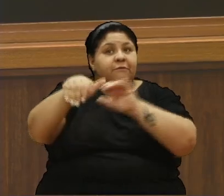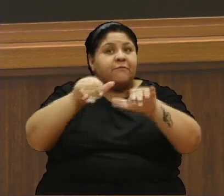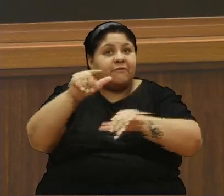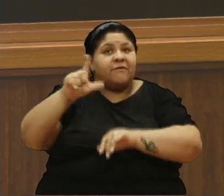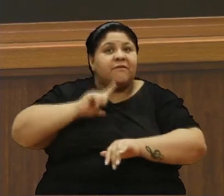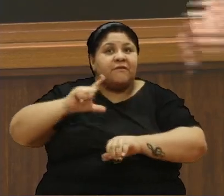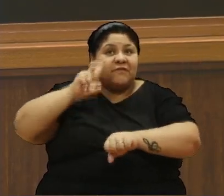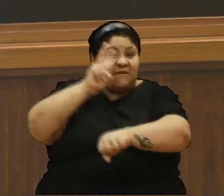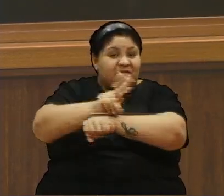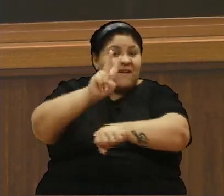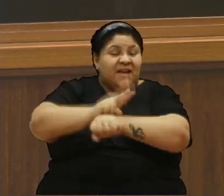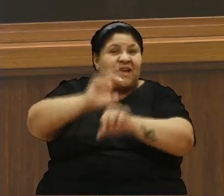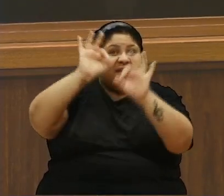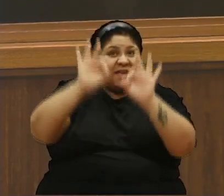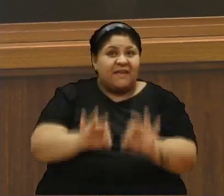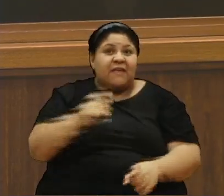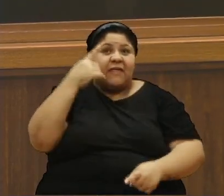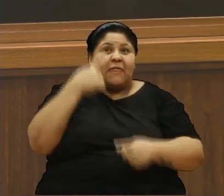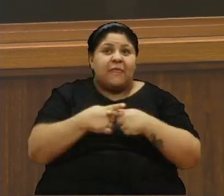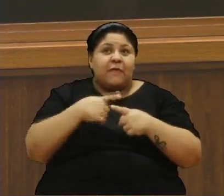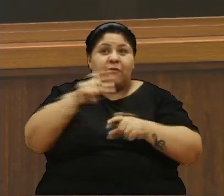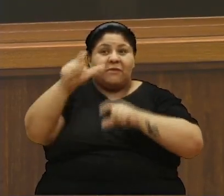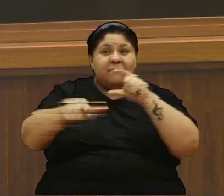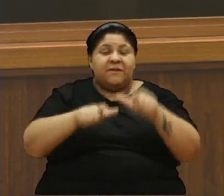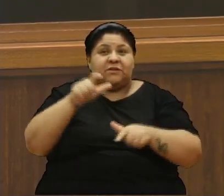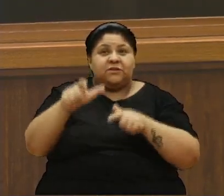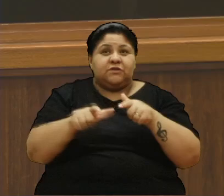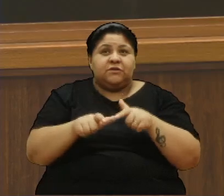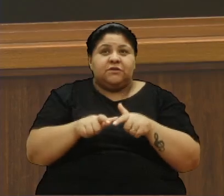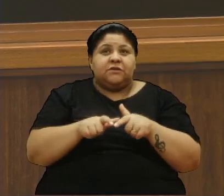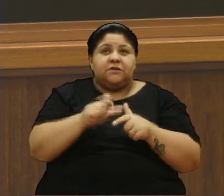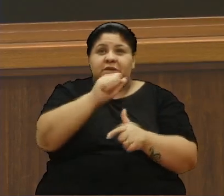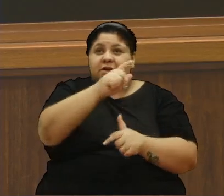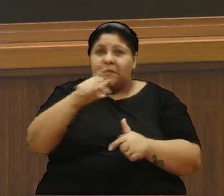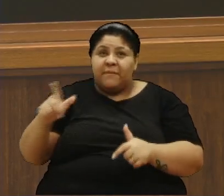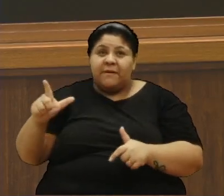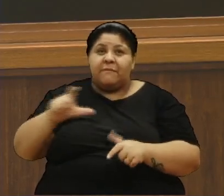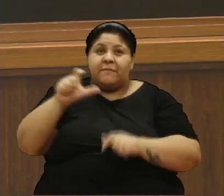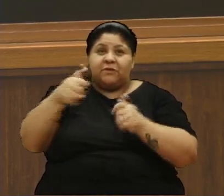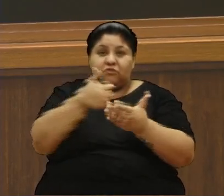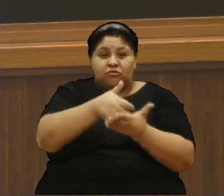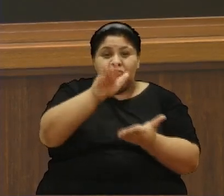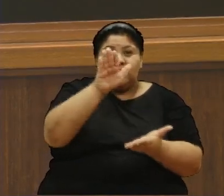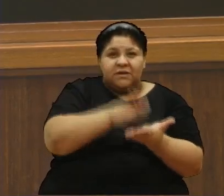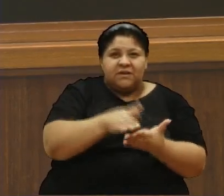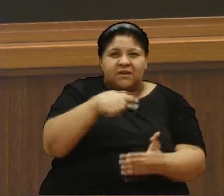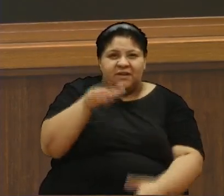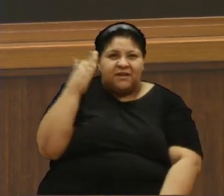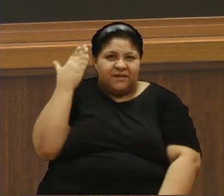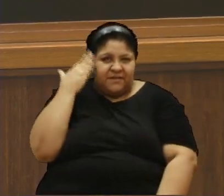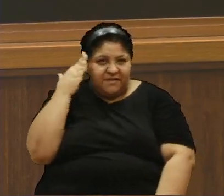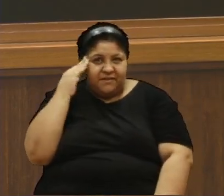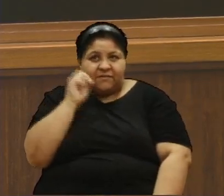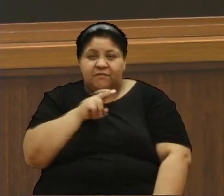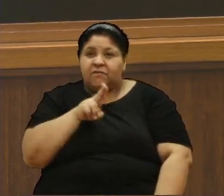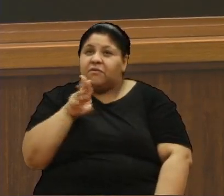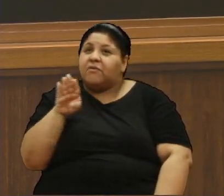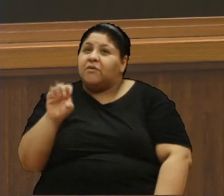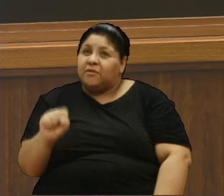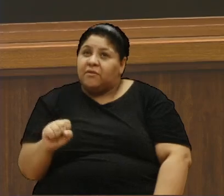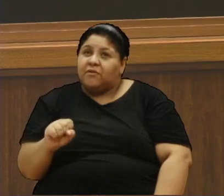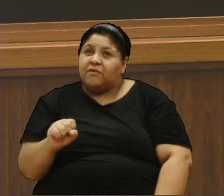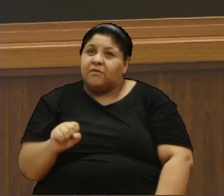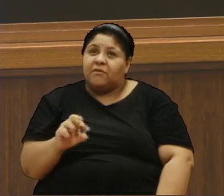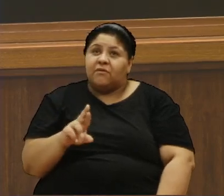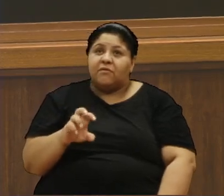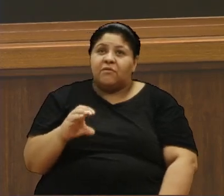tem vaga real, porque tem gente se aposentando, gente se exonerando, e a gente sabe de UBSs, o